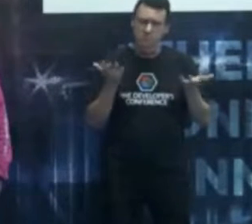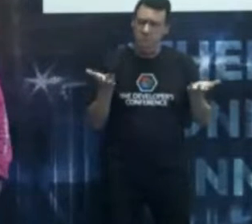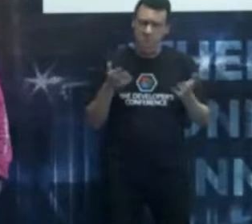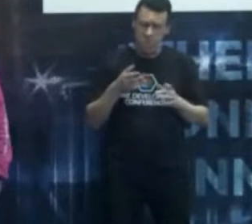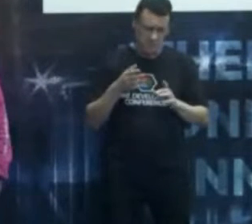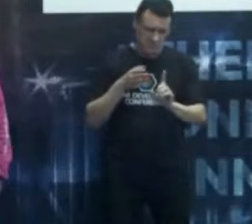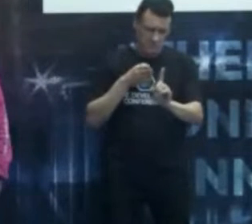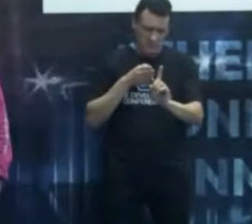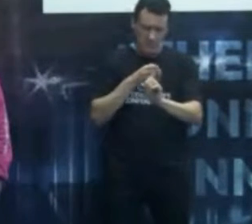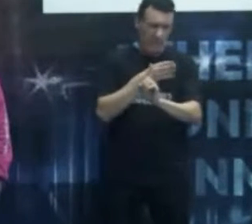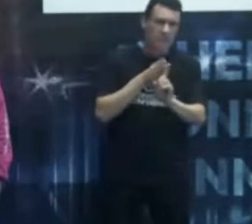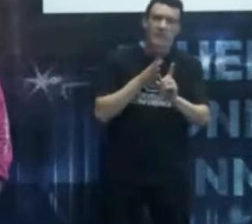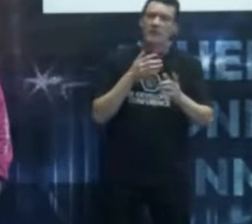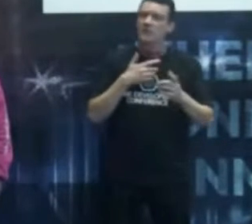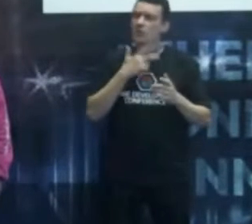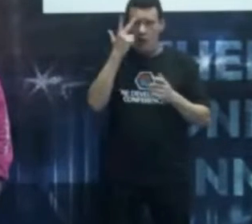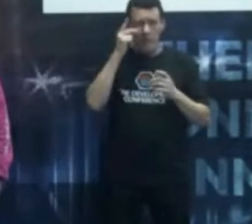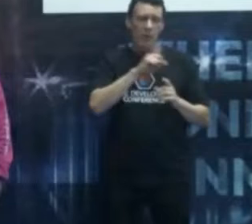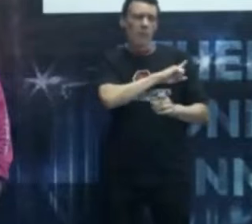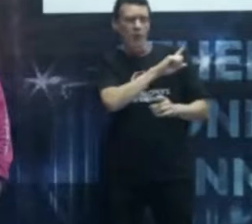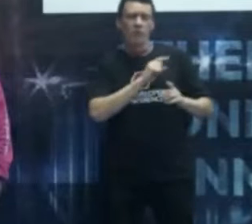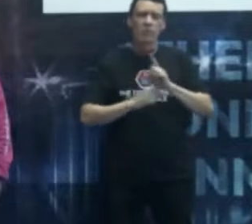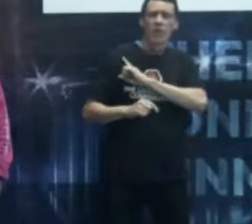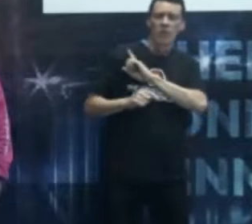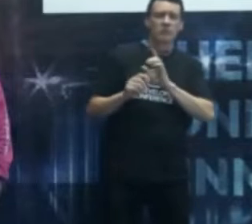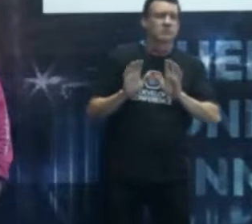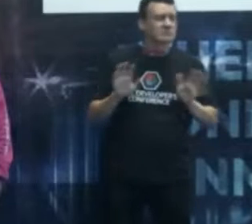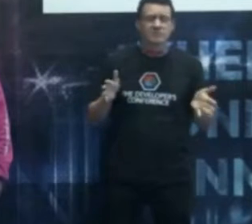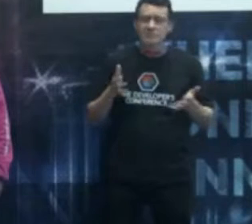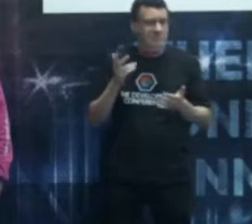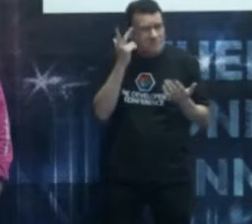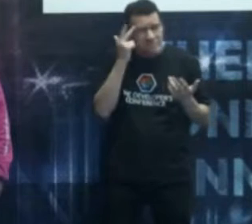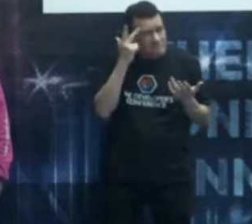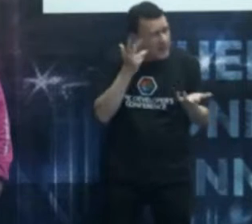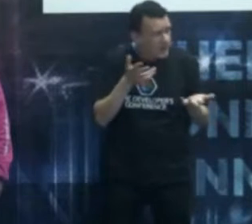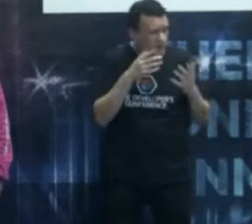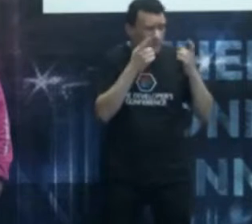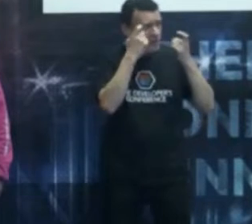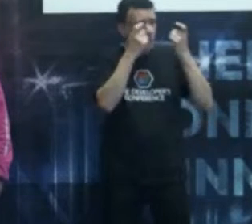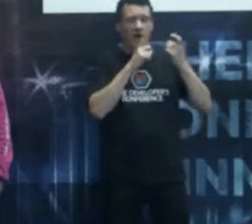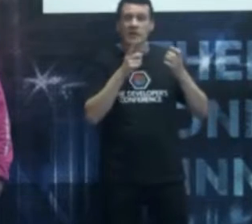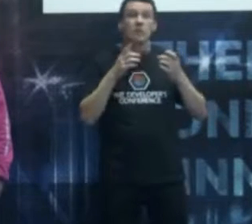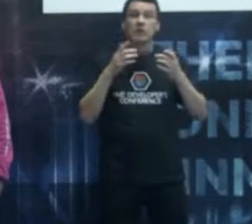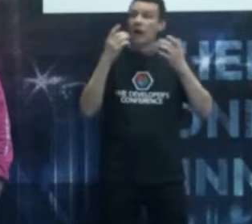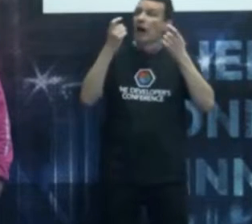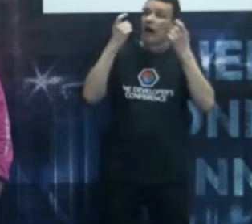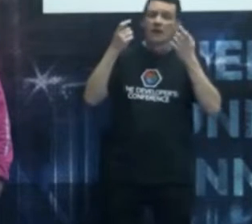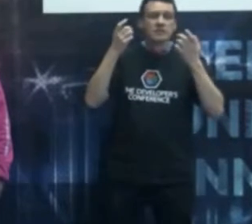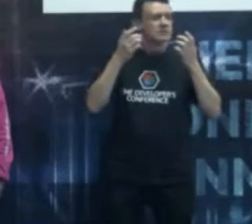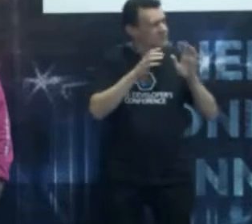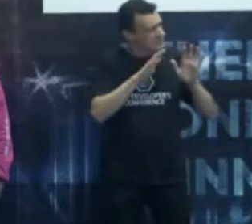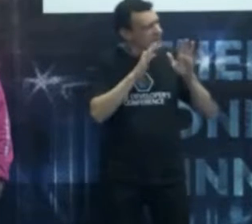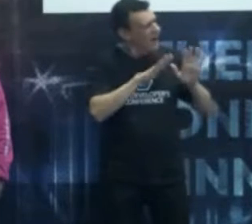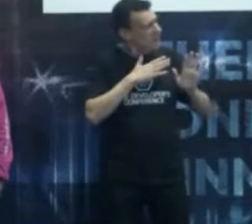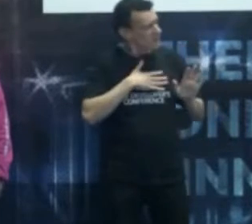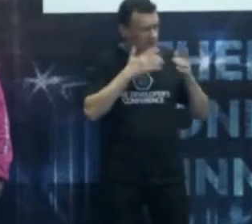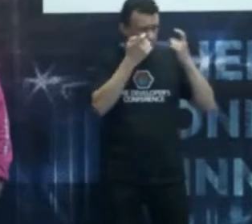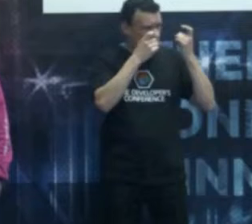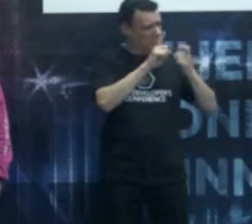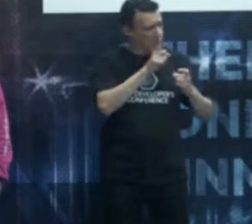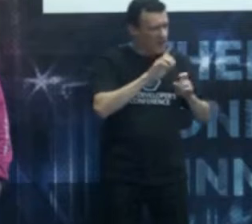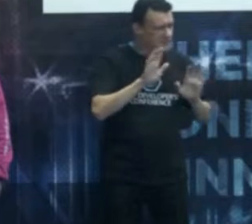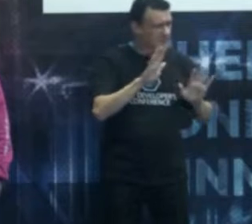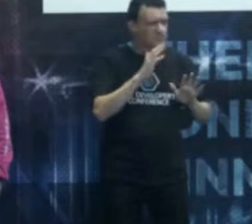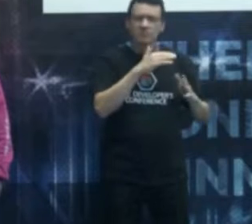nasci, eu bato nas coisas, é assim a minha vida, não tem problema, pode dizer para eles não se preocuparem, né? Então, e a gente vai aprendendo,